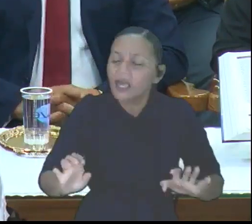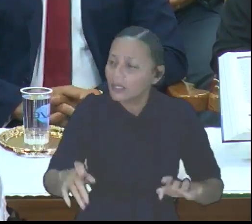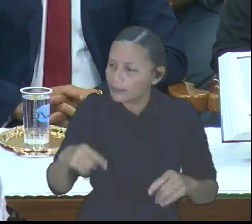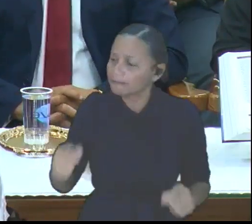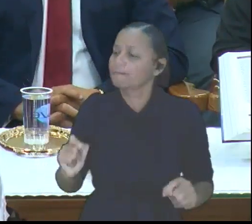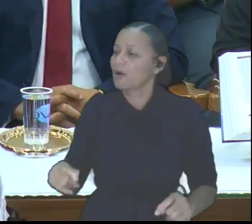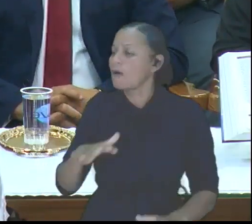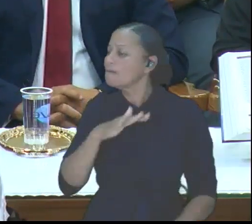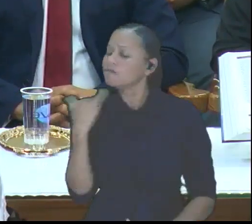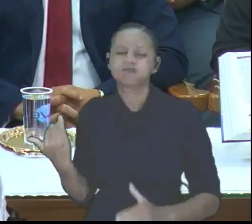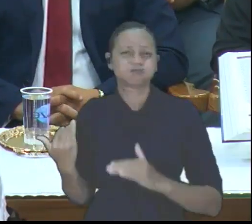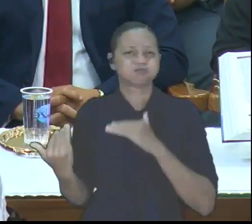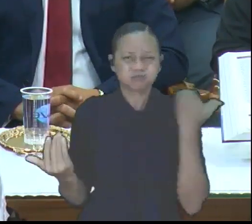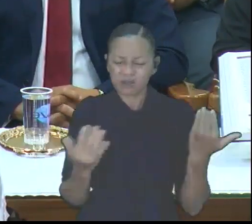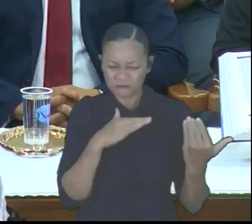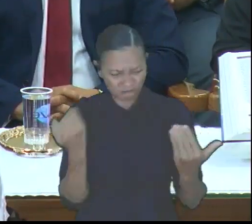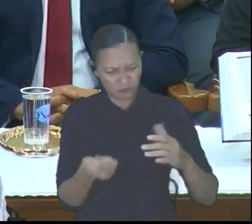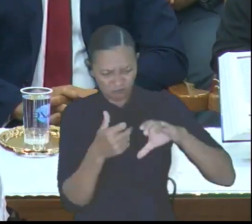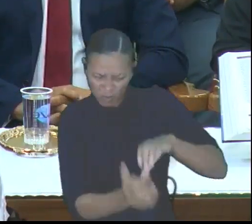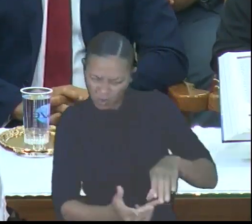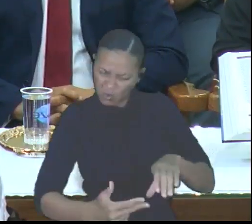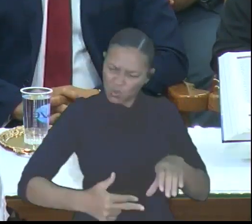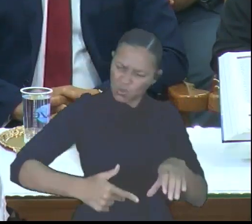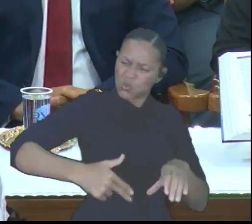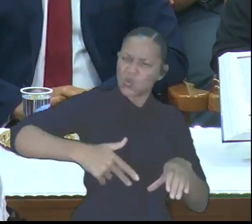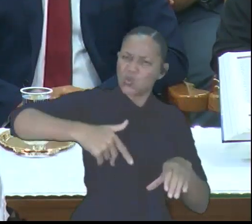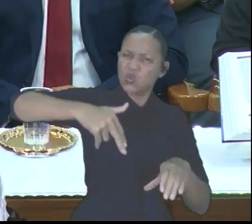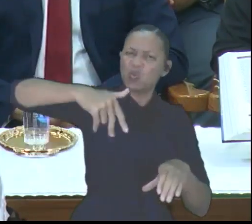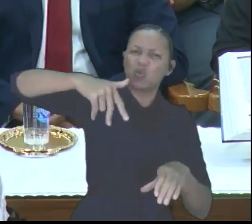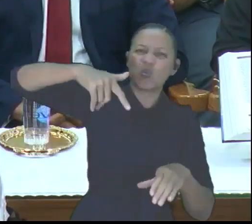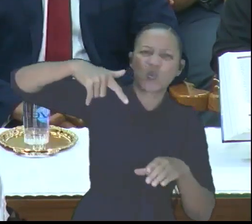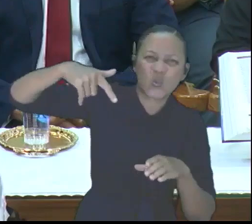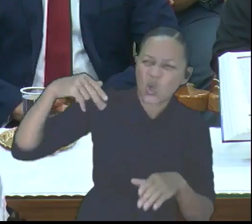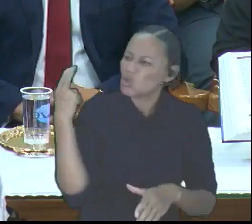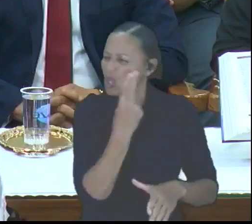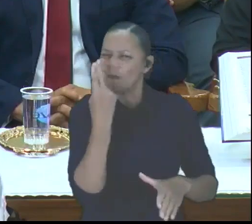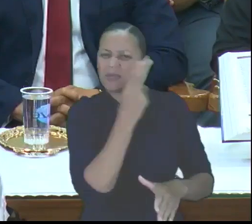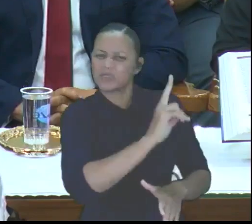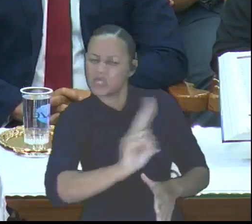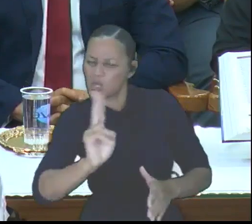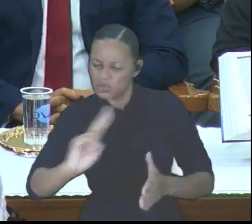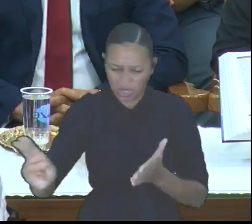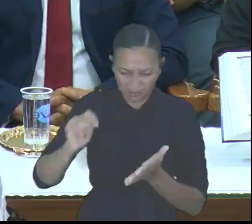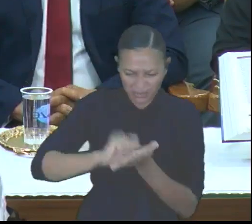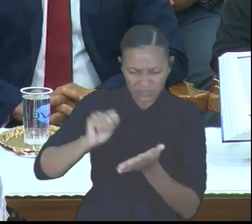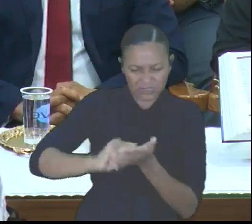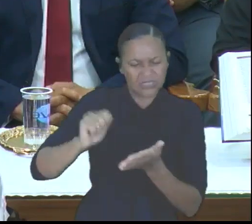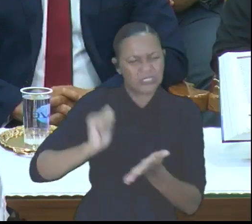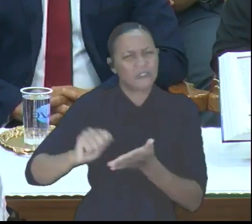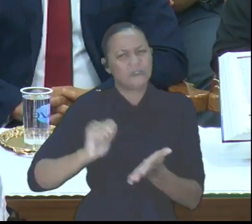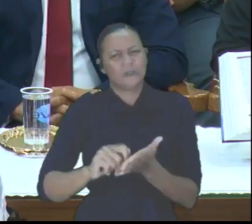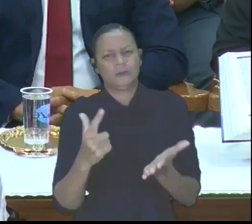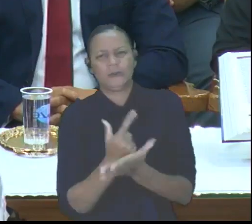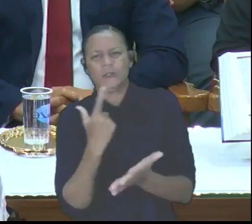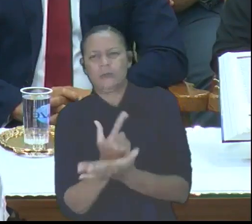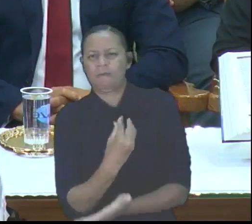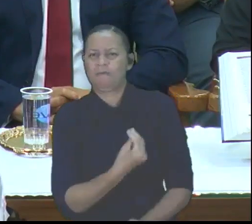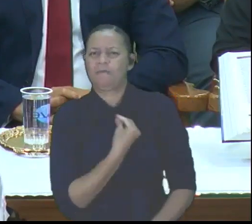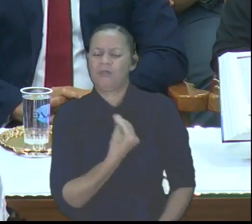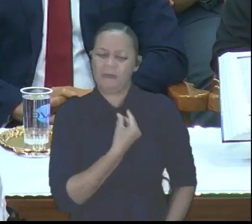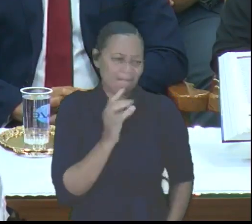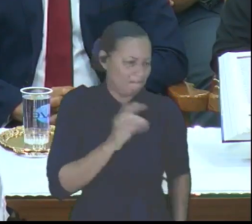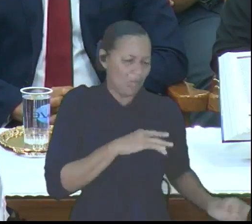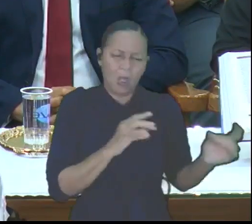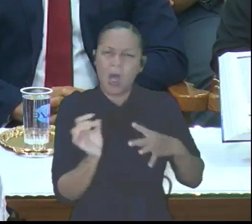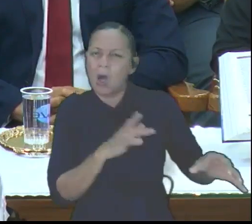perante aquele que morreu, ressuscitou e escreveu nossos nomes no livro da vida. Aleluia. O medo